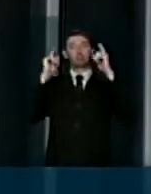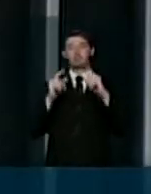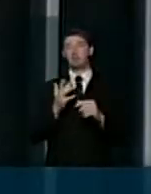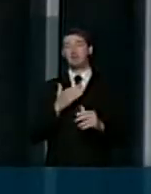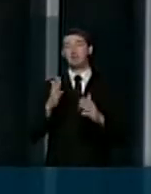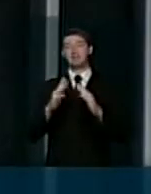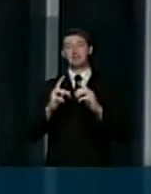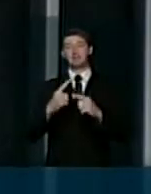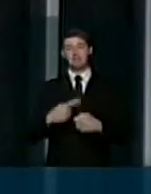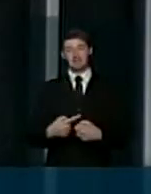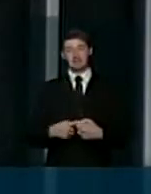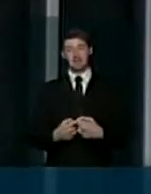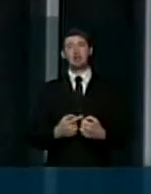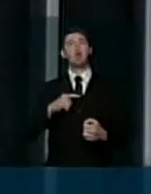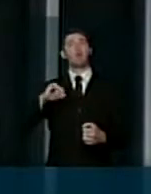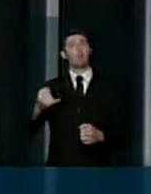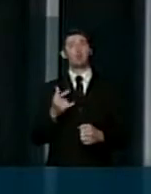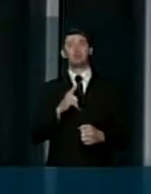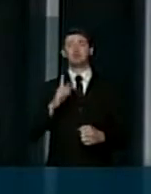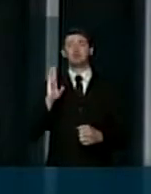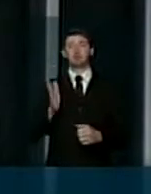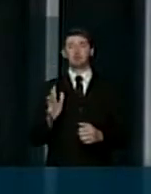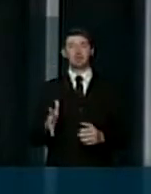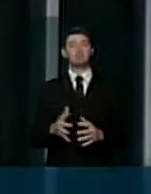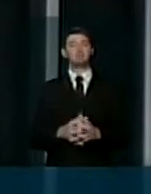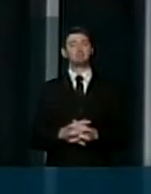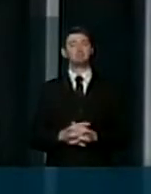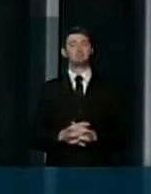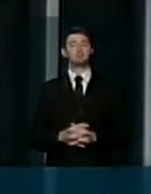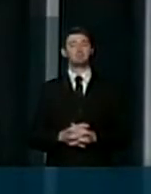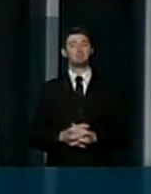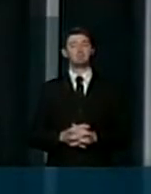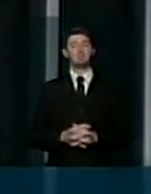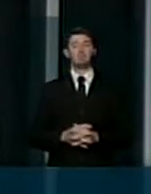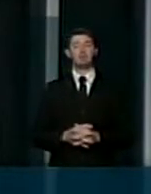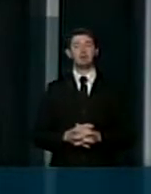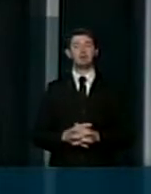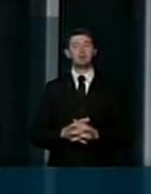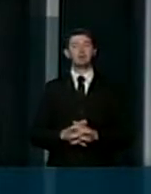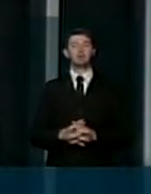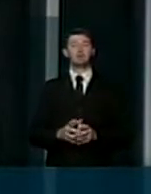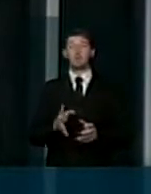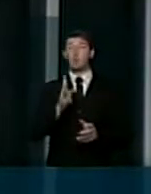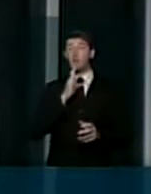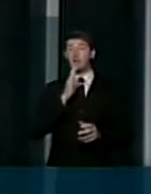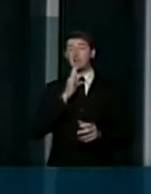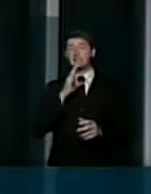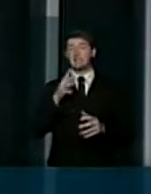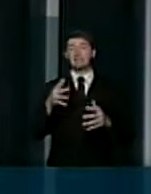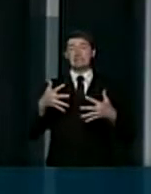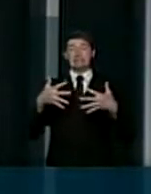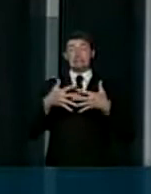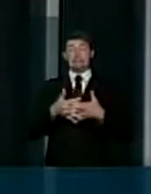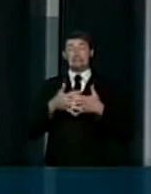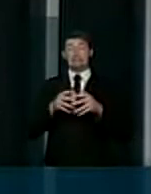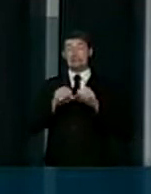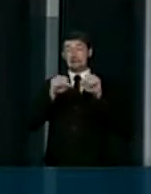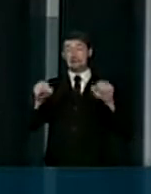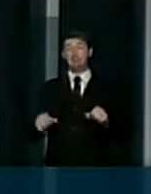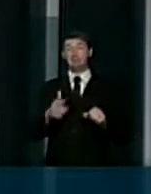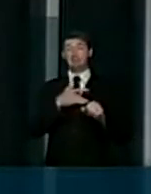cidade. Tive a oportunidade também de conhecer o complexo sistema de saúde tão criticado